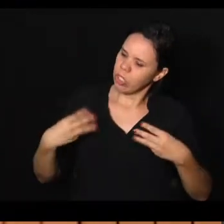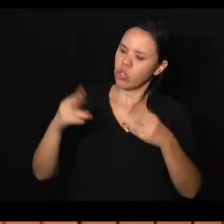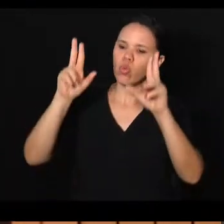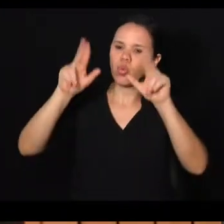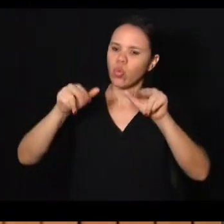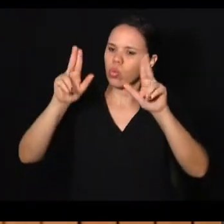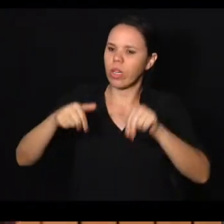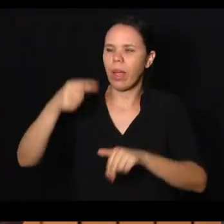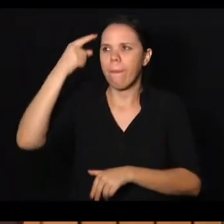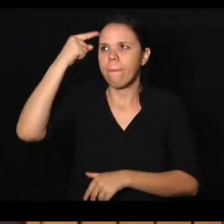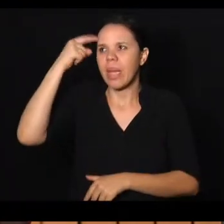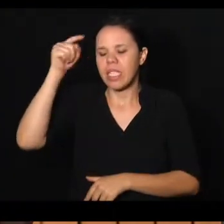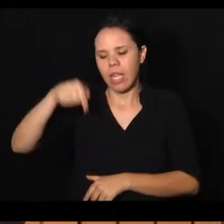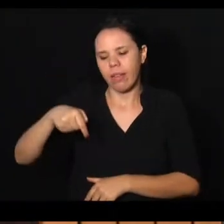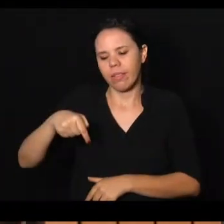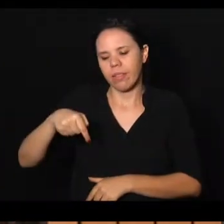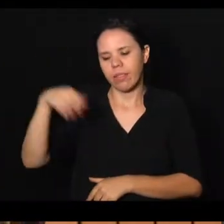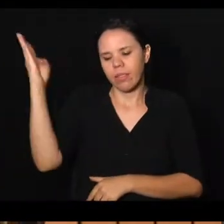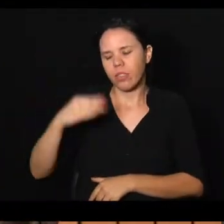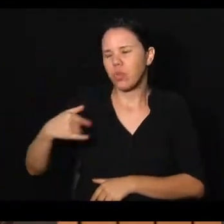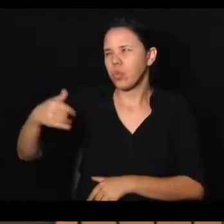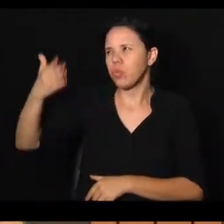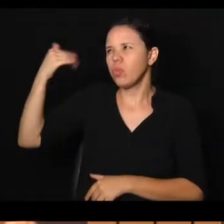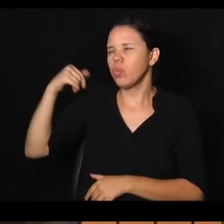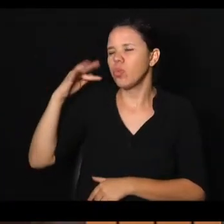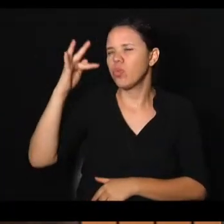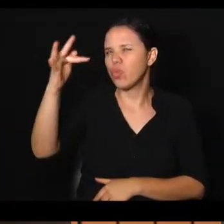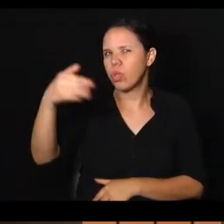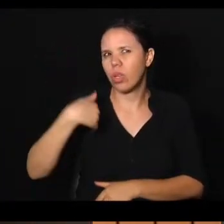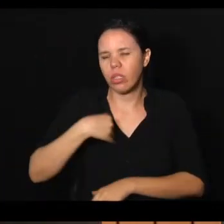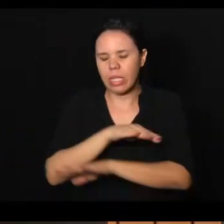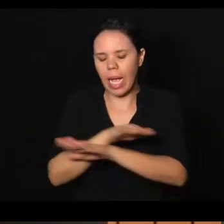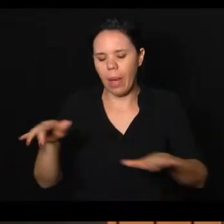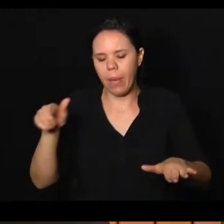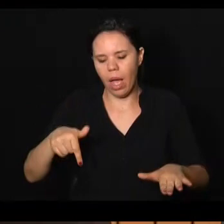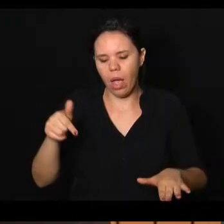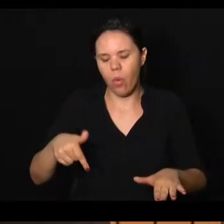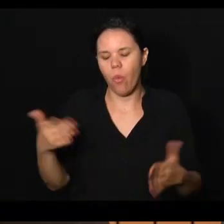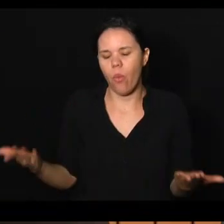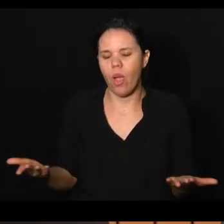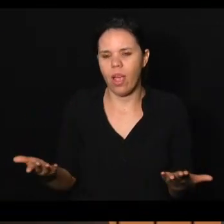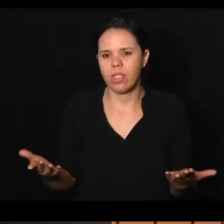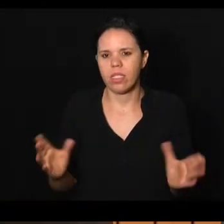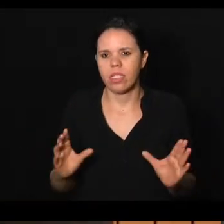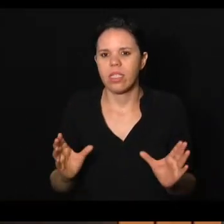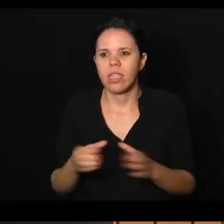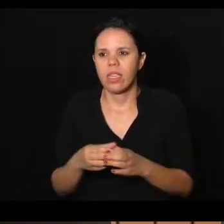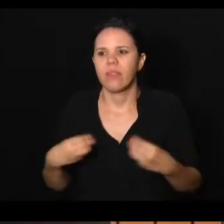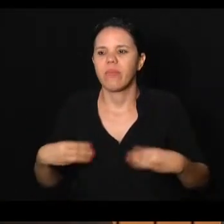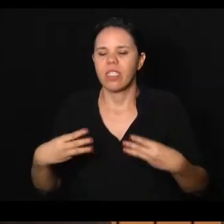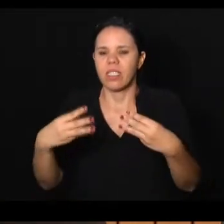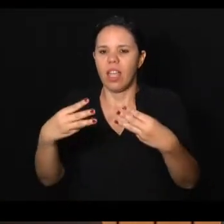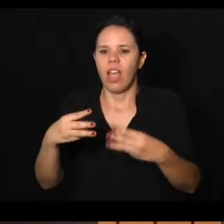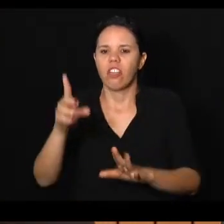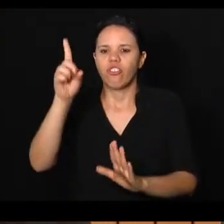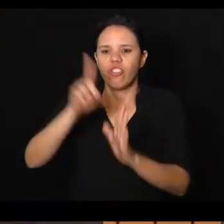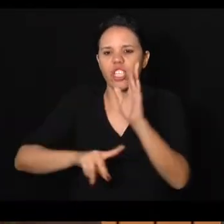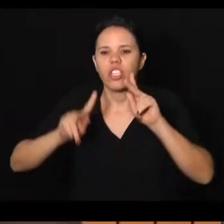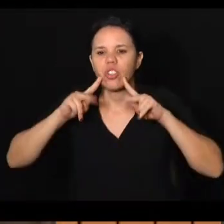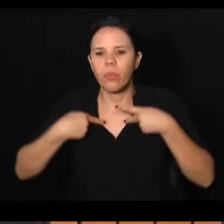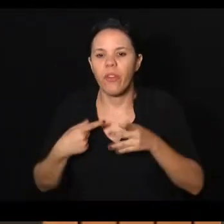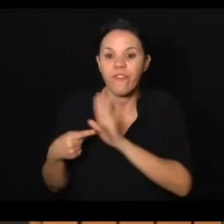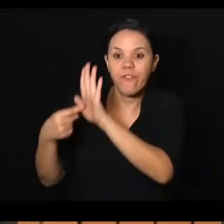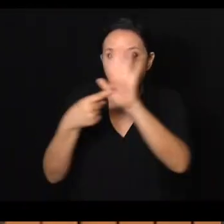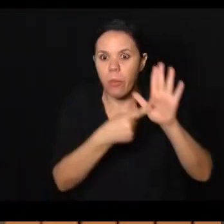nunca pense nessa nação, um dia, de acabar com o Ministério de Direitos Humanos. Vamos mostrar para o Brasil